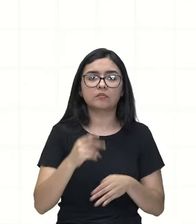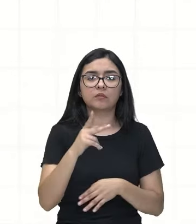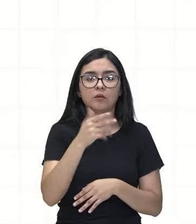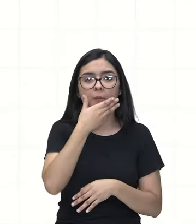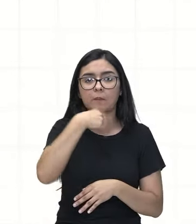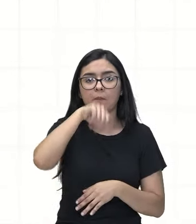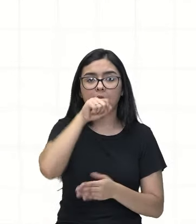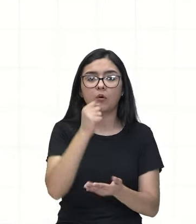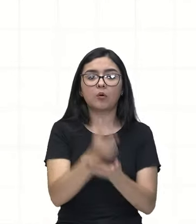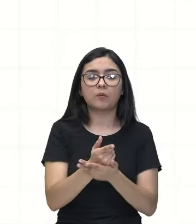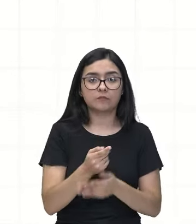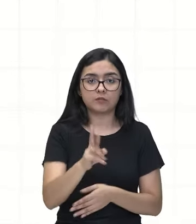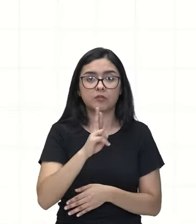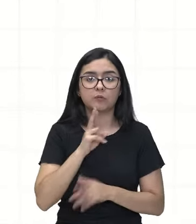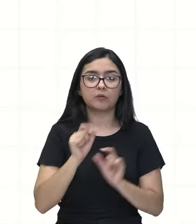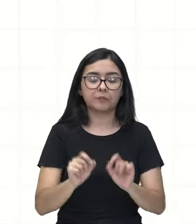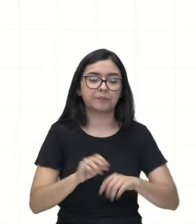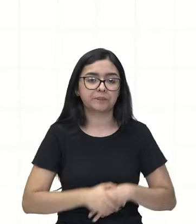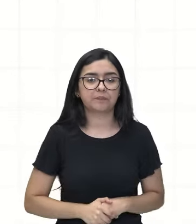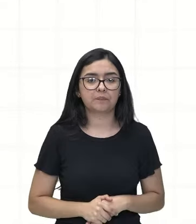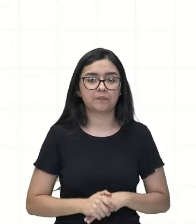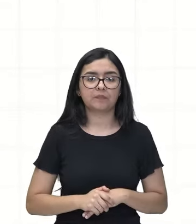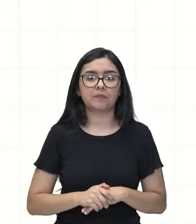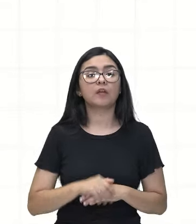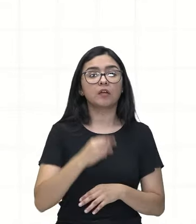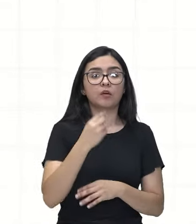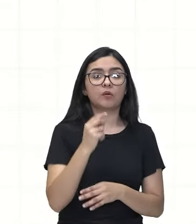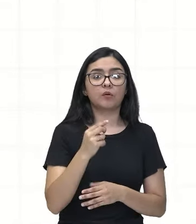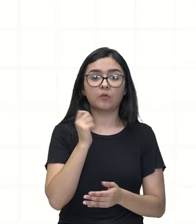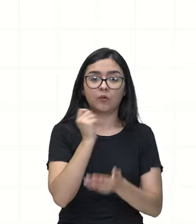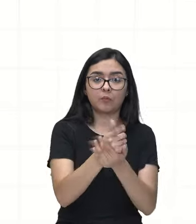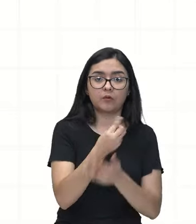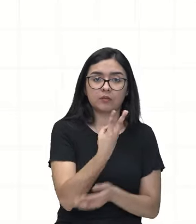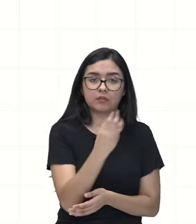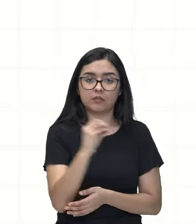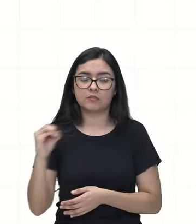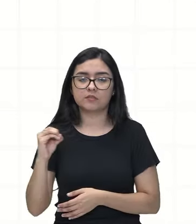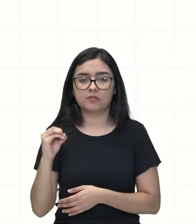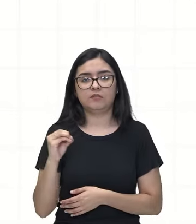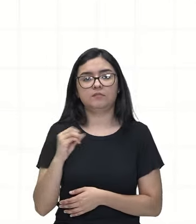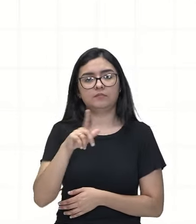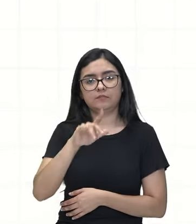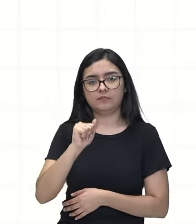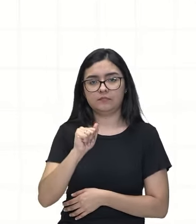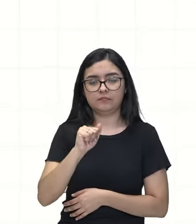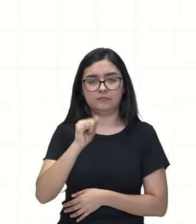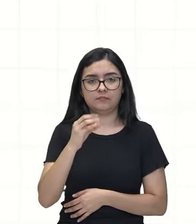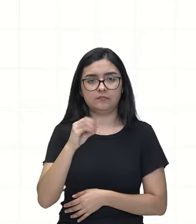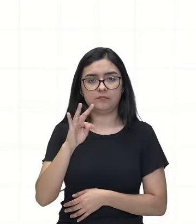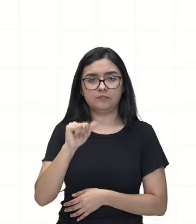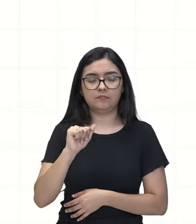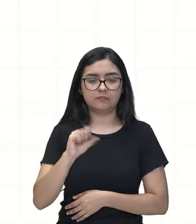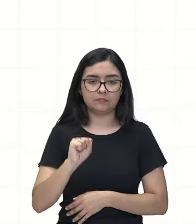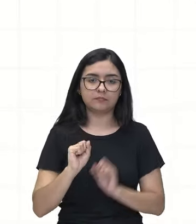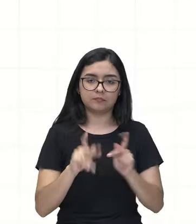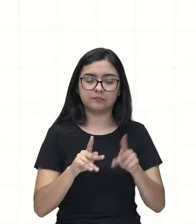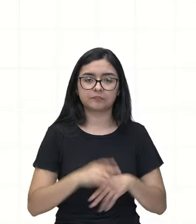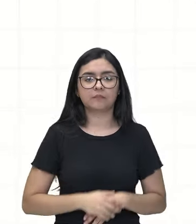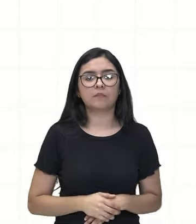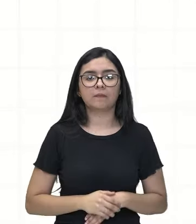o seu pai comprou na verdade 300 lajotas. Tudo bem? Bom, pessoal, mas tem uma